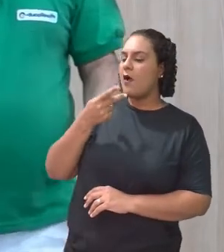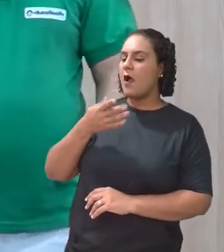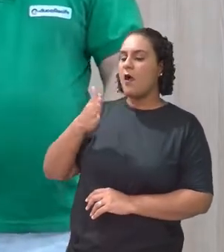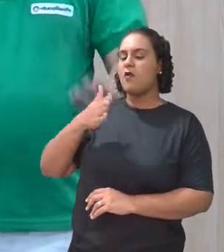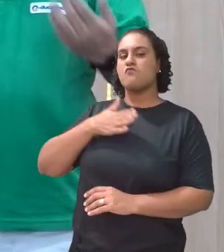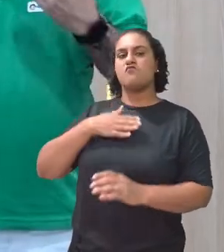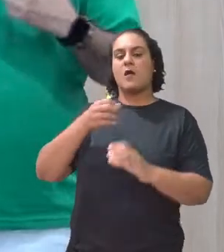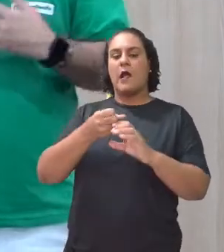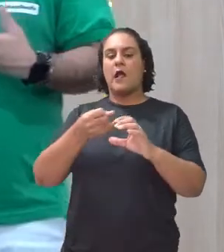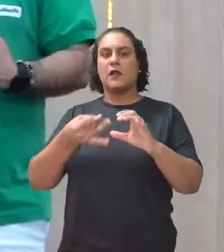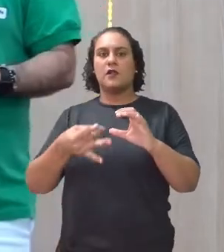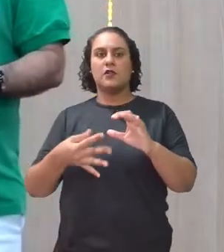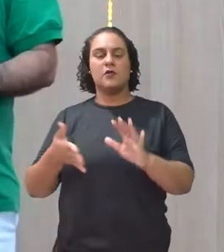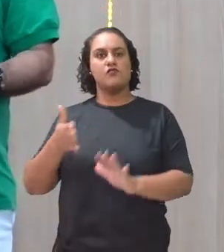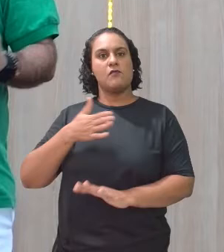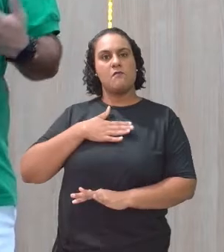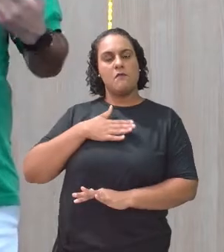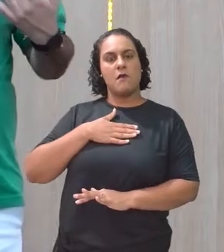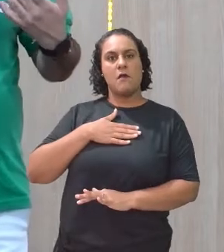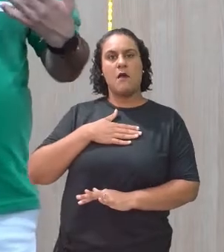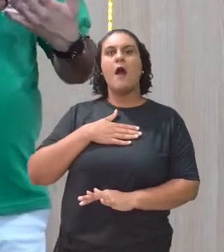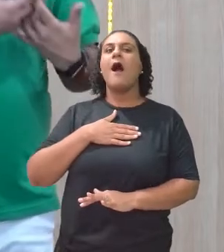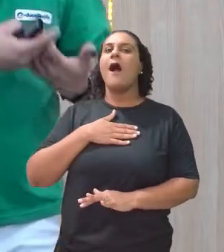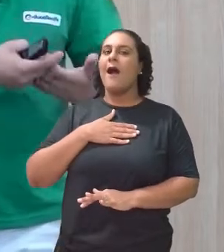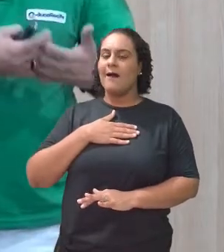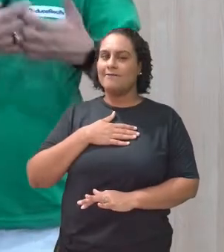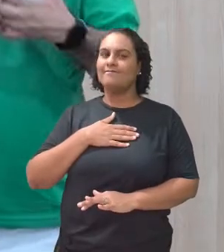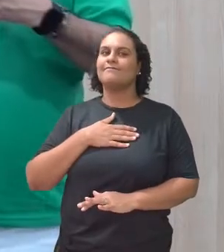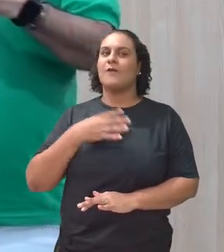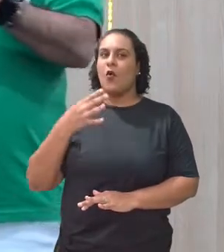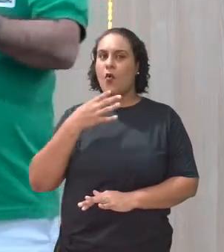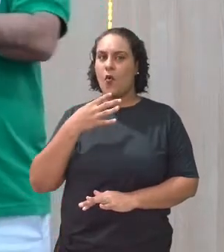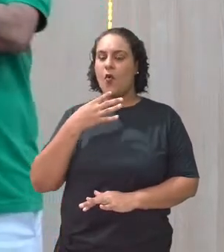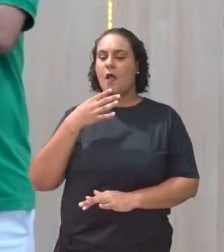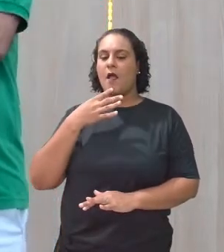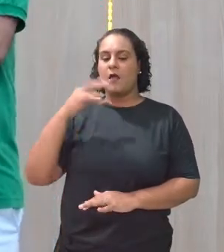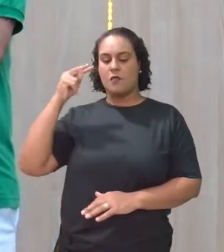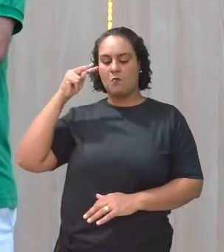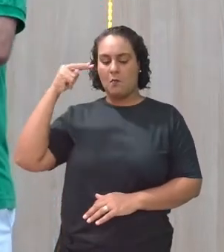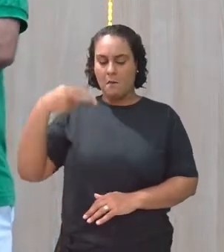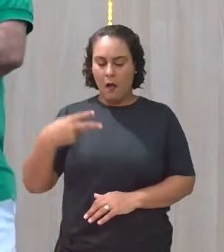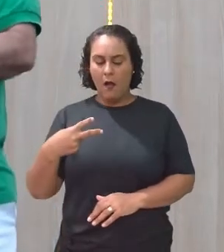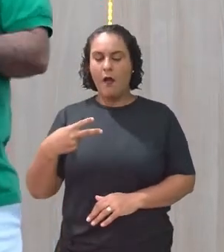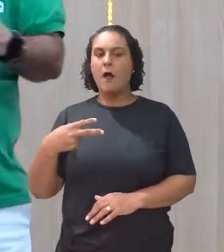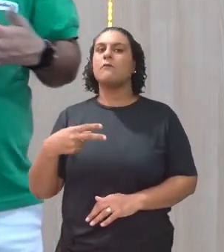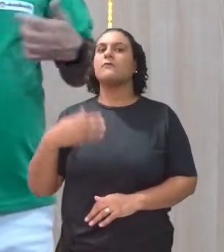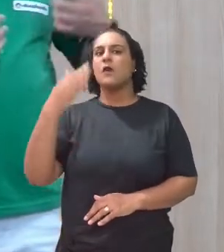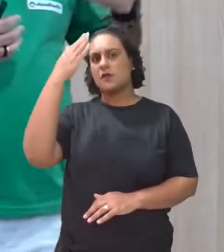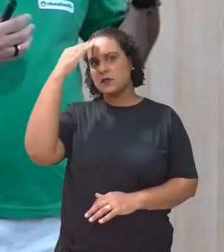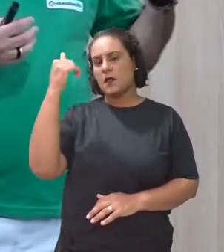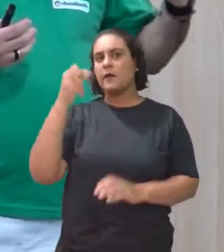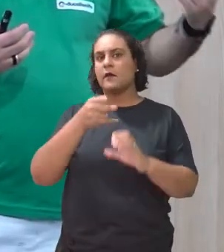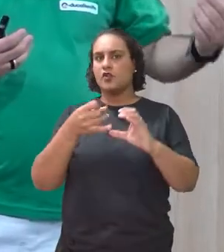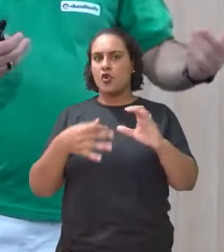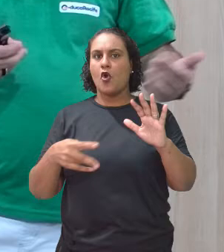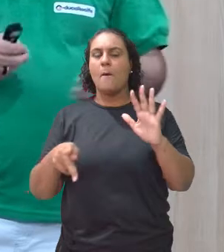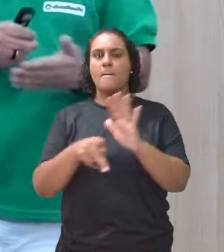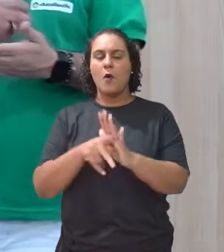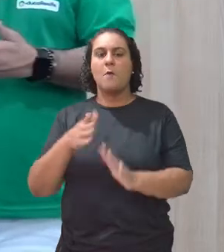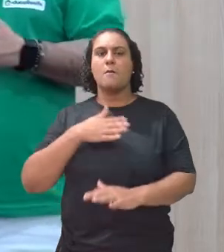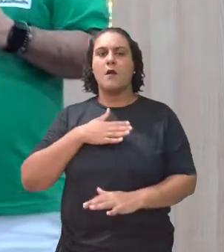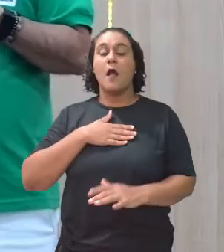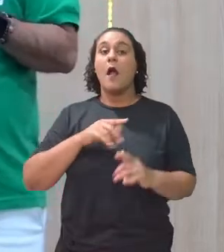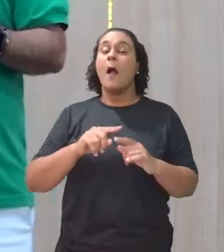mesmo, eu me conheço. Então, eu listo coisas que eu sei que eu tenho. Mas quando eu represento